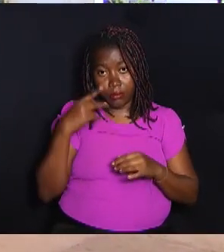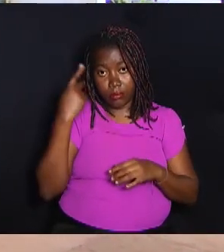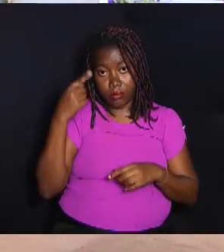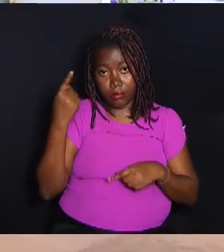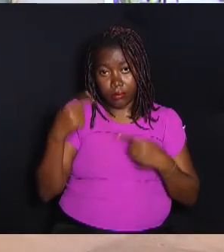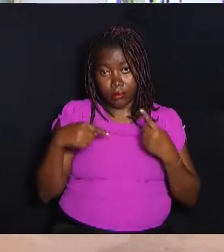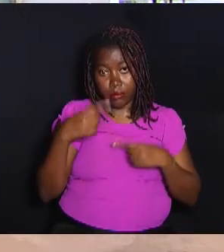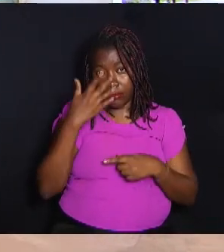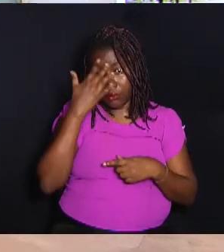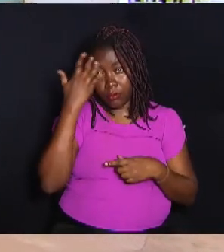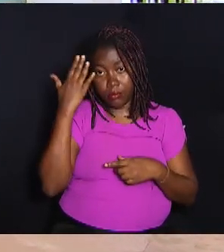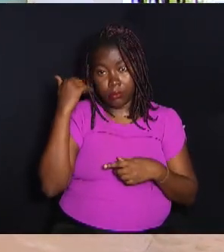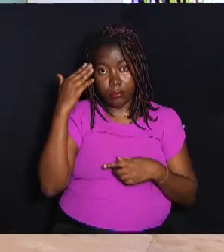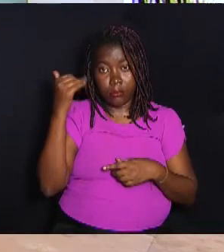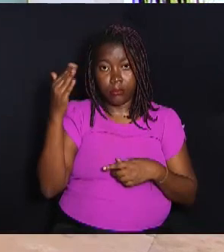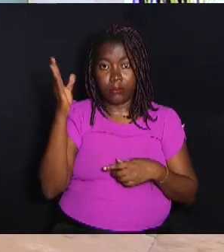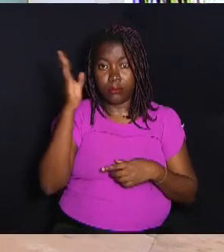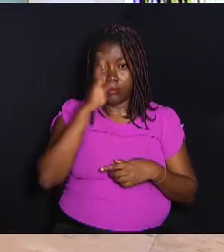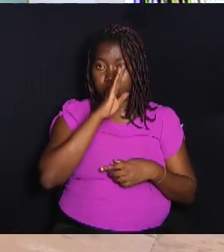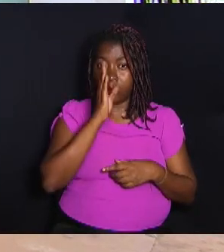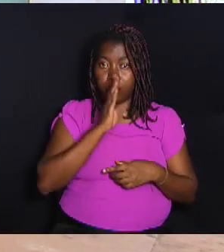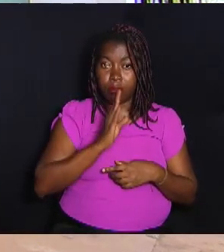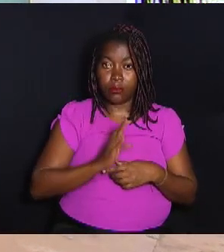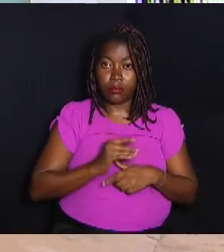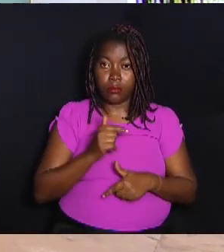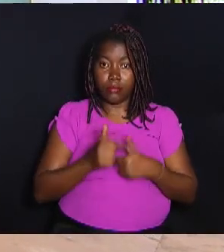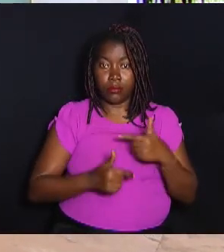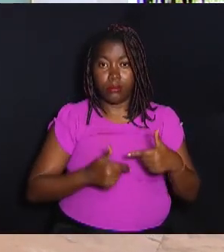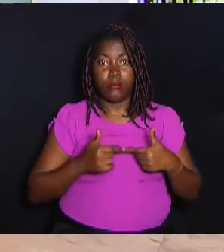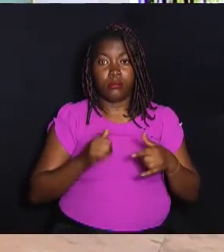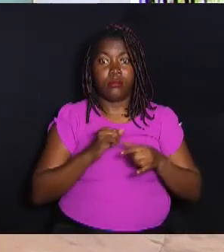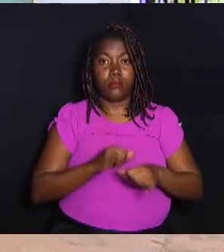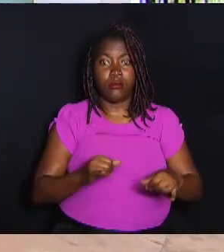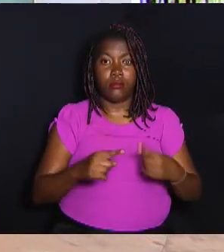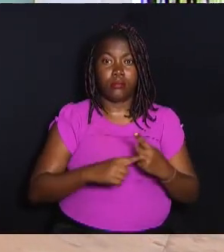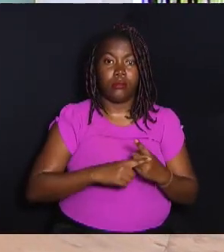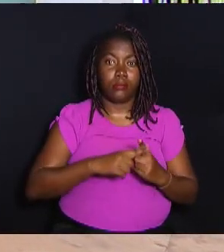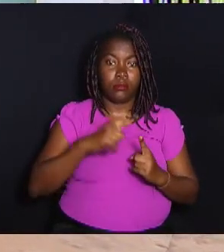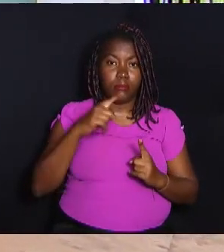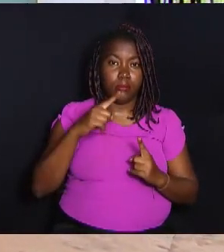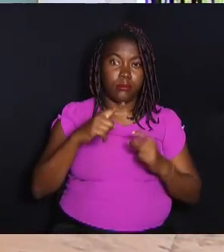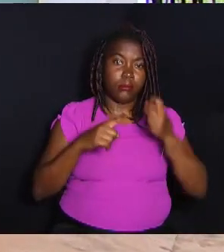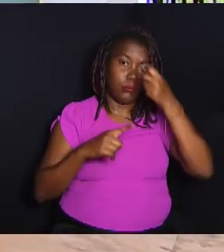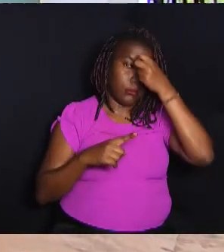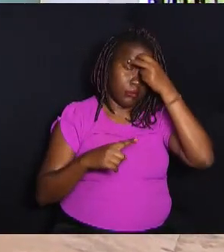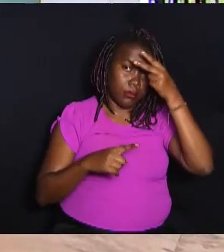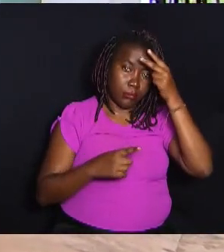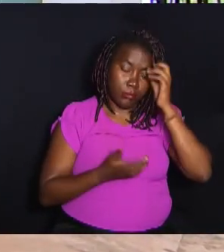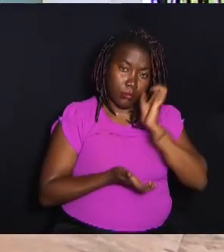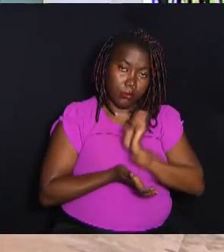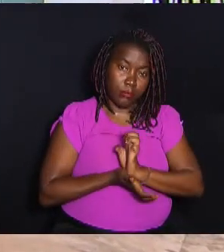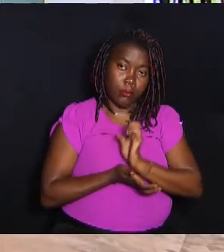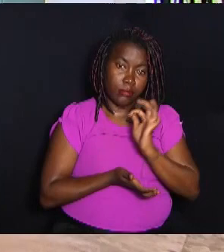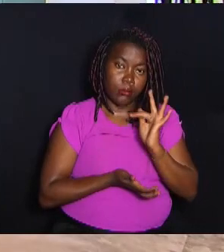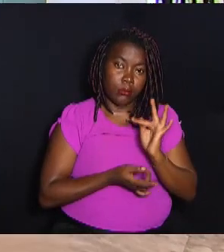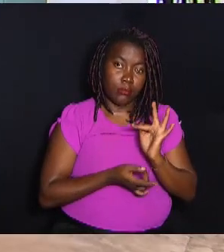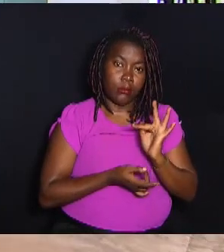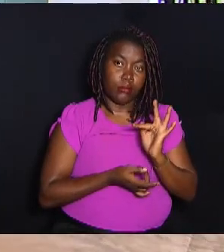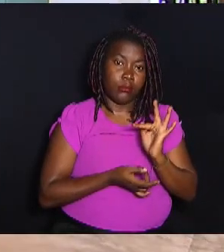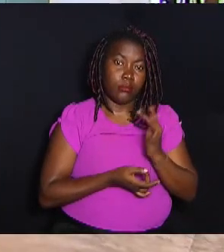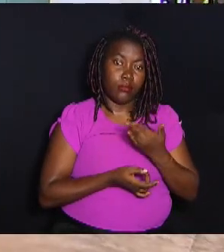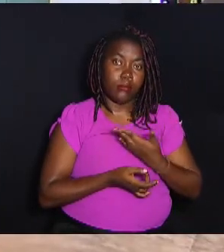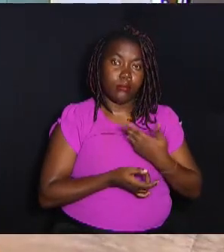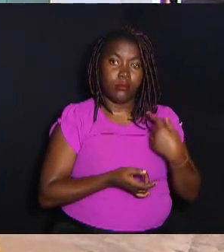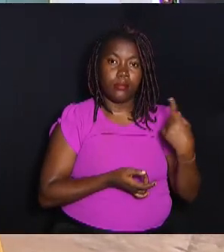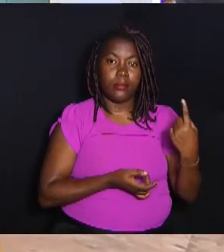propaganda política, uma pessoa renomada já no Brasil, que atuou em campanhas de nível municipal,